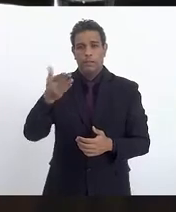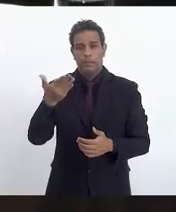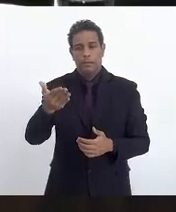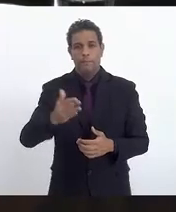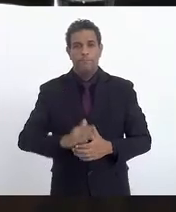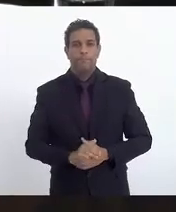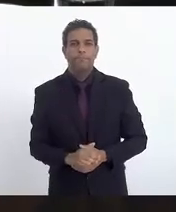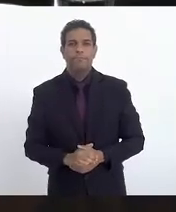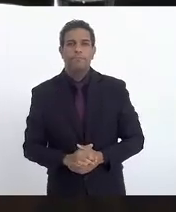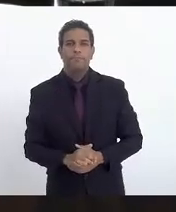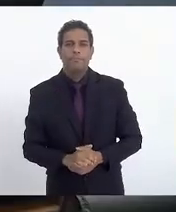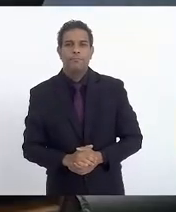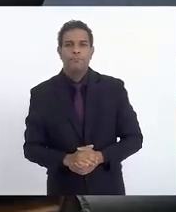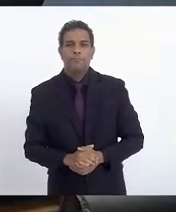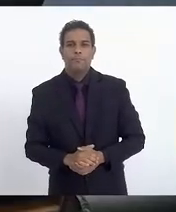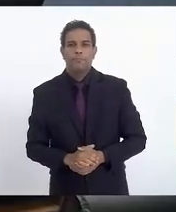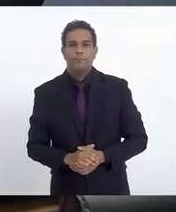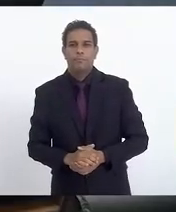regimental